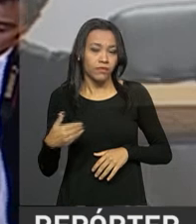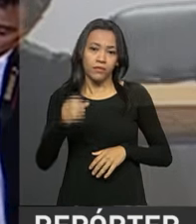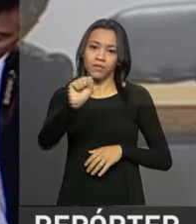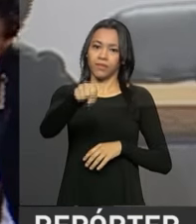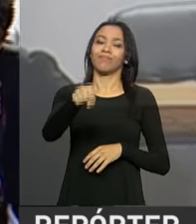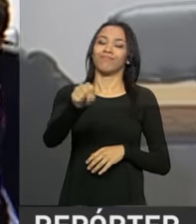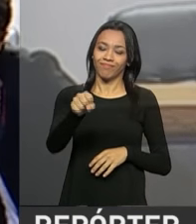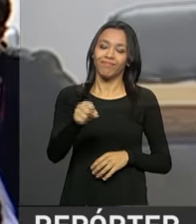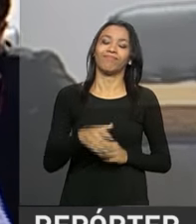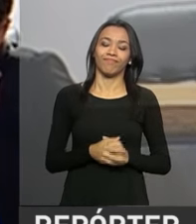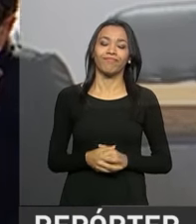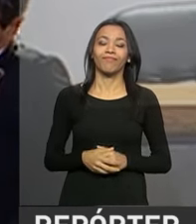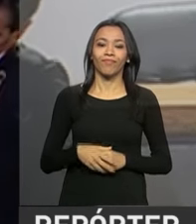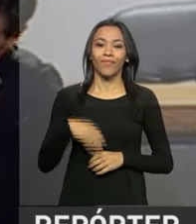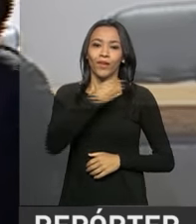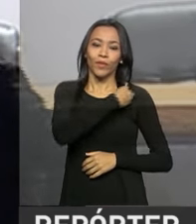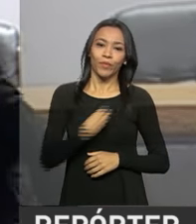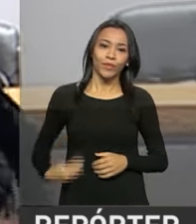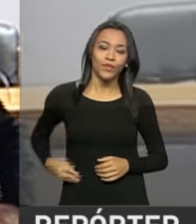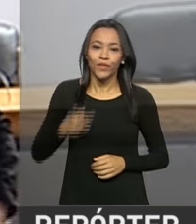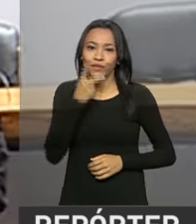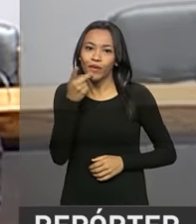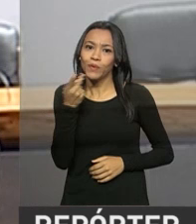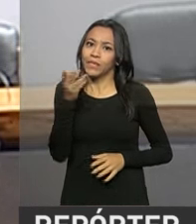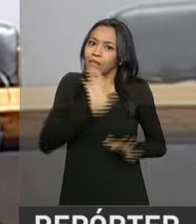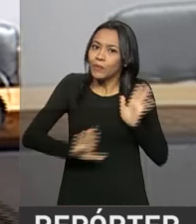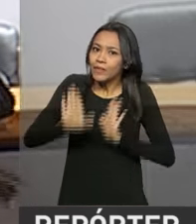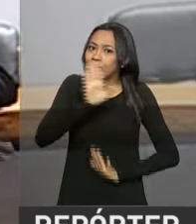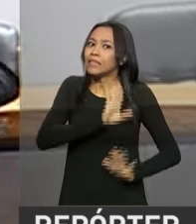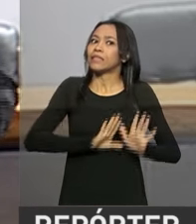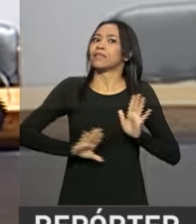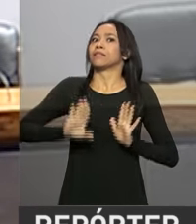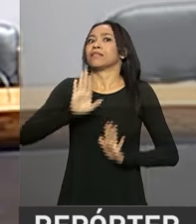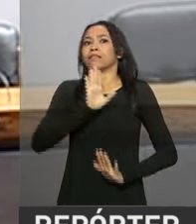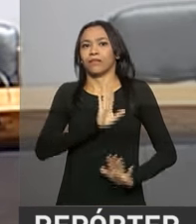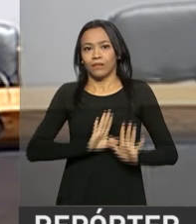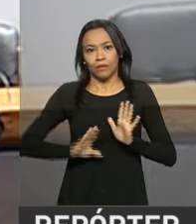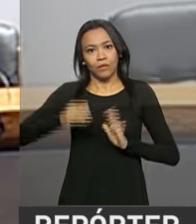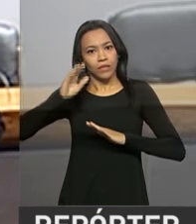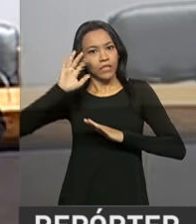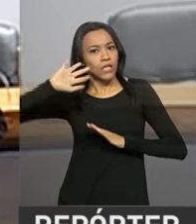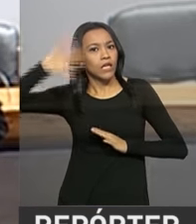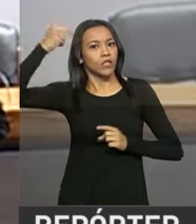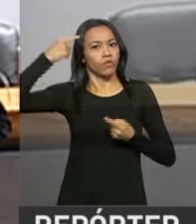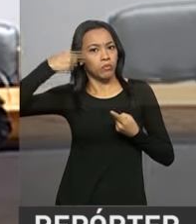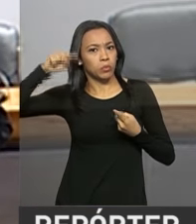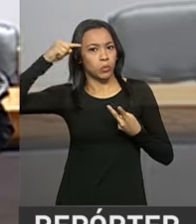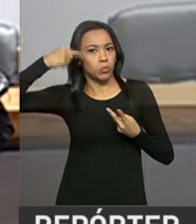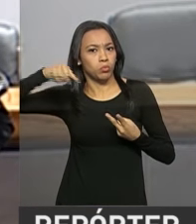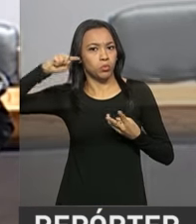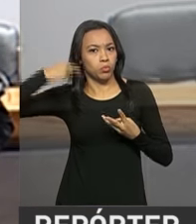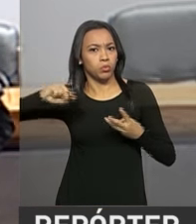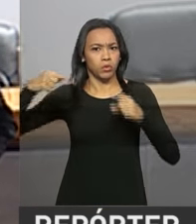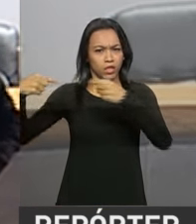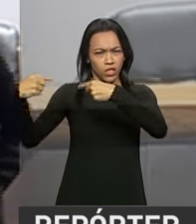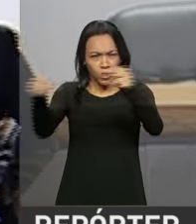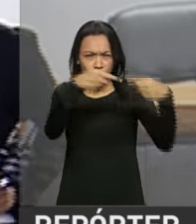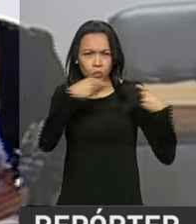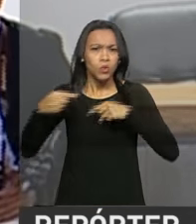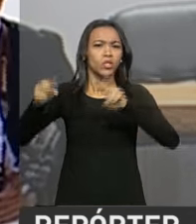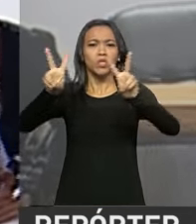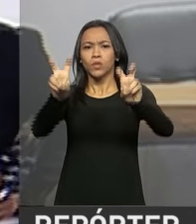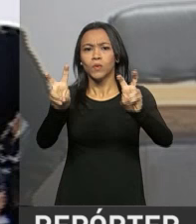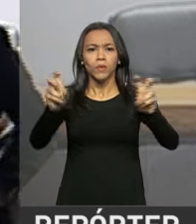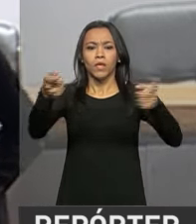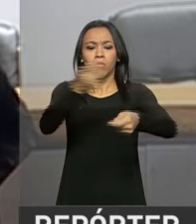Exatamente, Jaime. O ministro da Fazenda disse que é preciso muita cautela, muito cuidado e discussão sobre as medidas econômicas